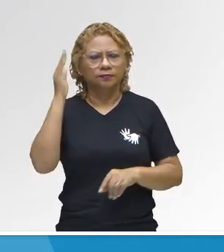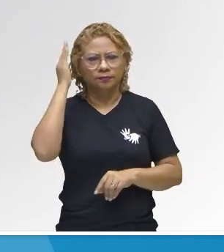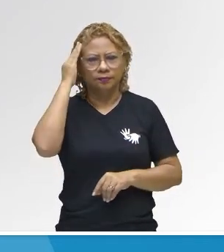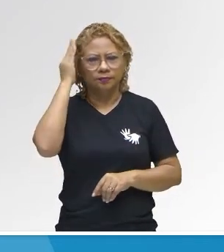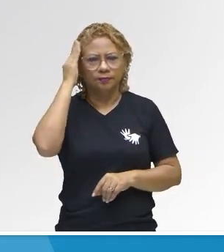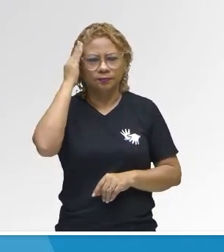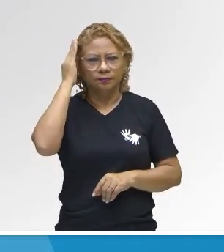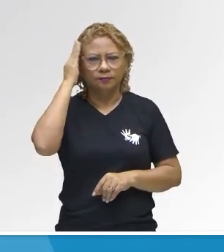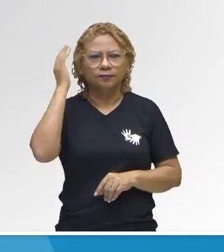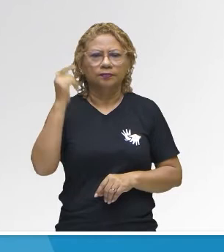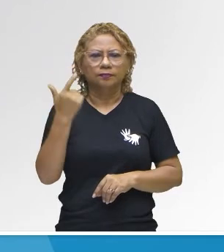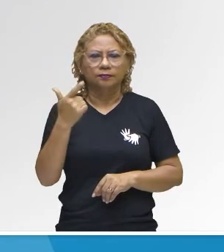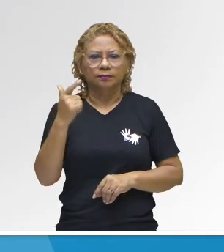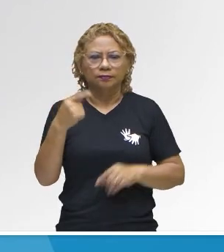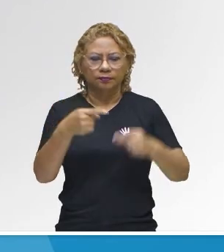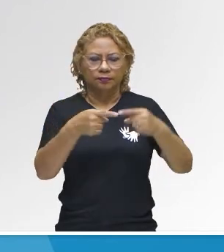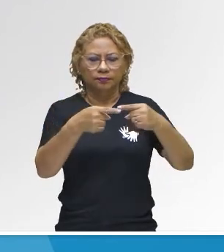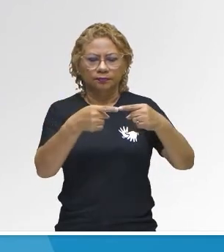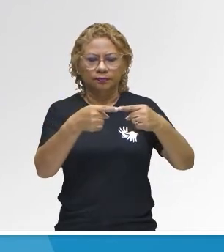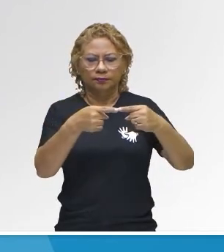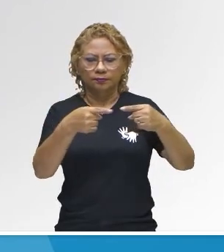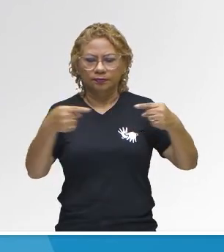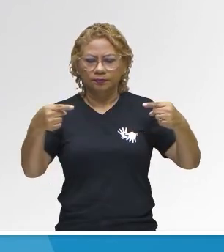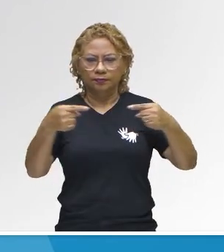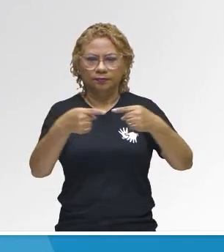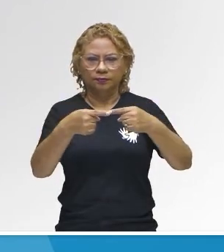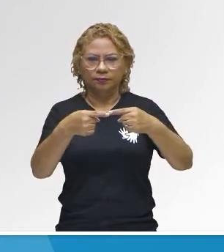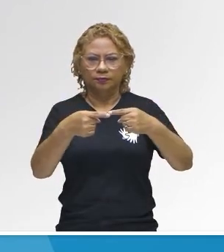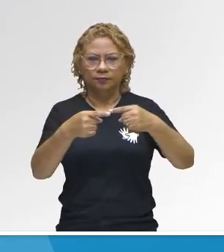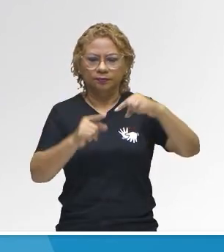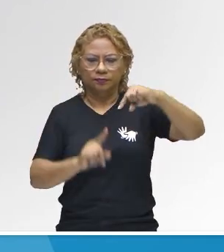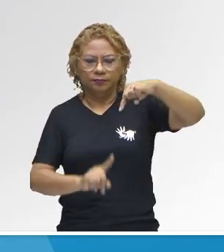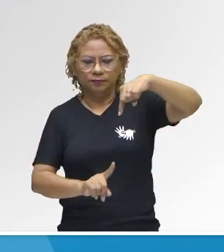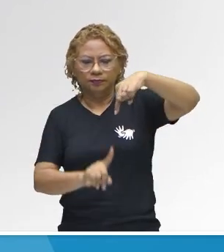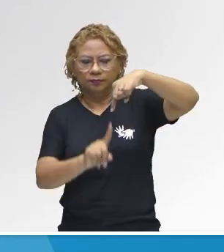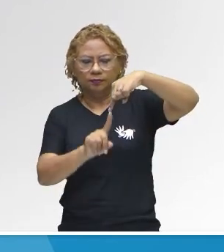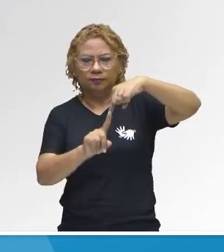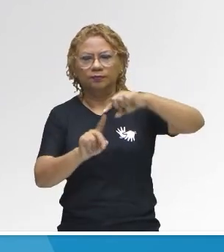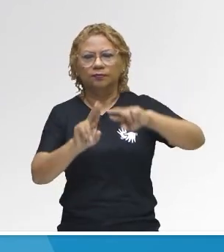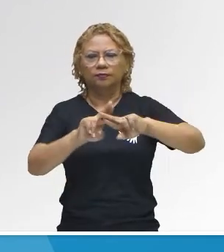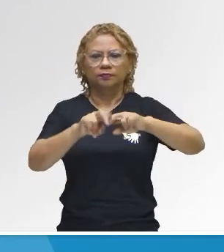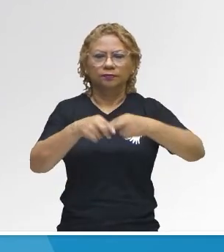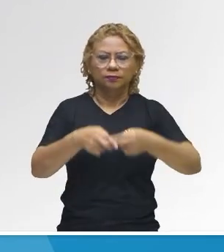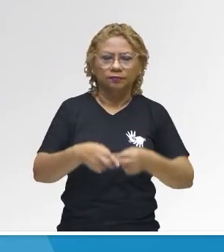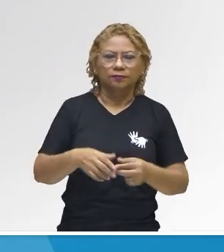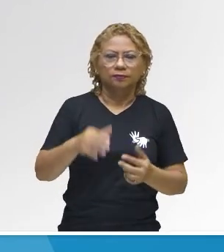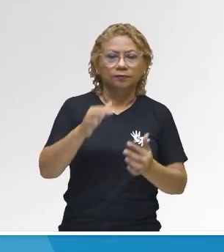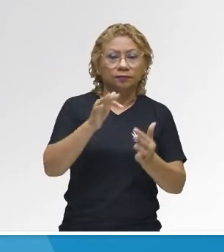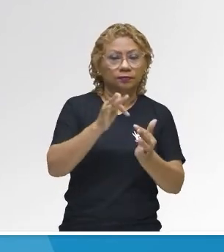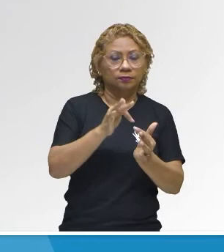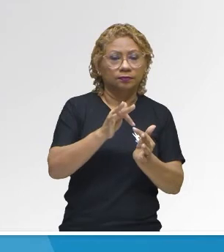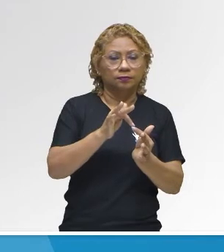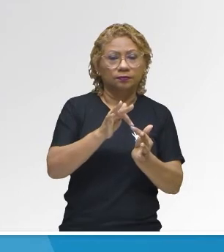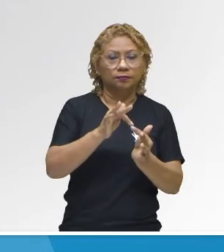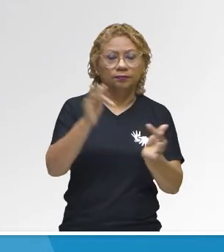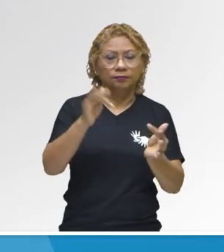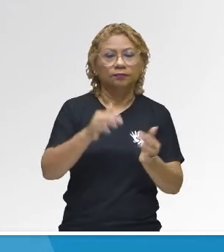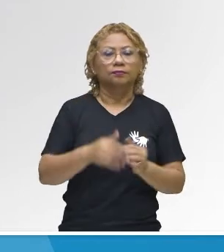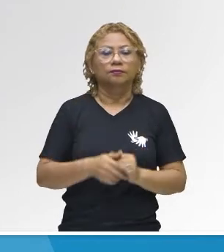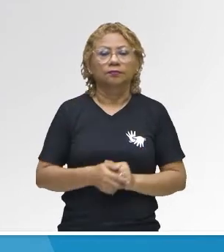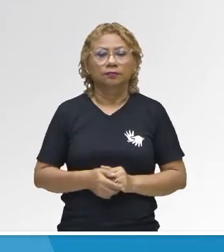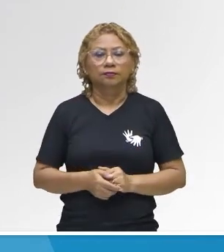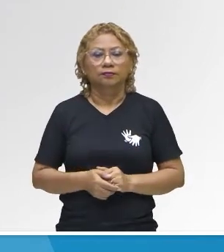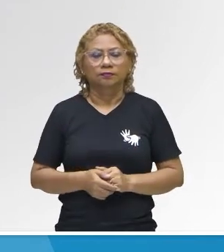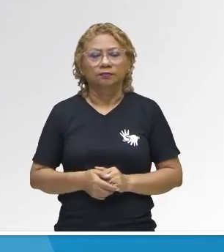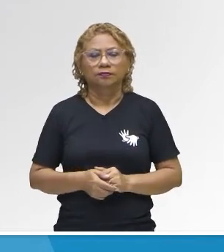não existe valor definido da tangente. Por isso que a função ela vai ser definida para qualquer